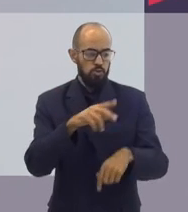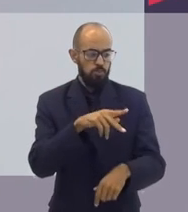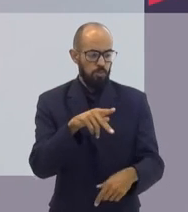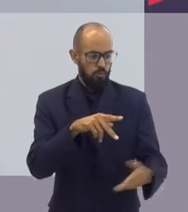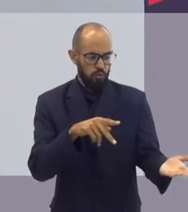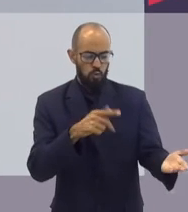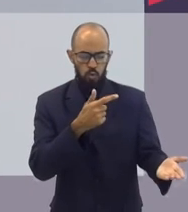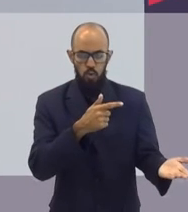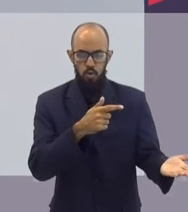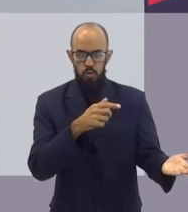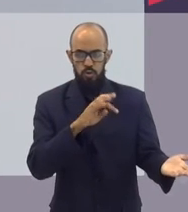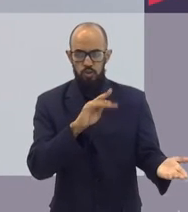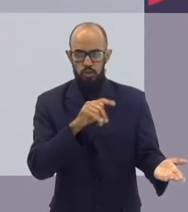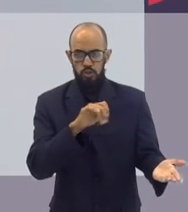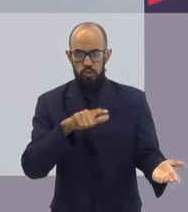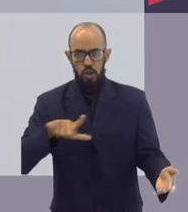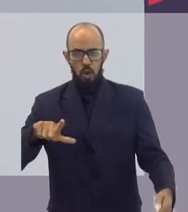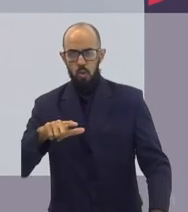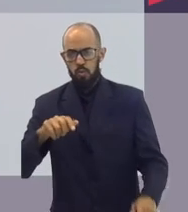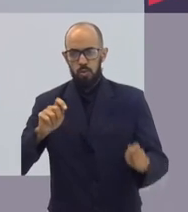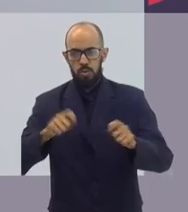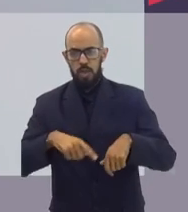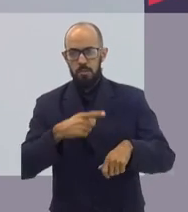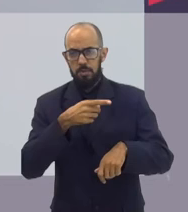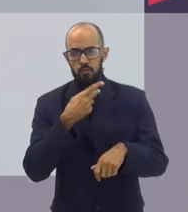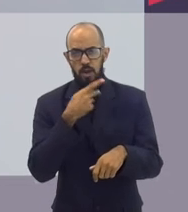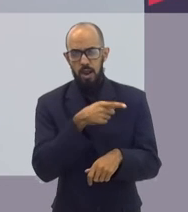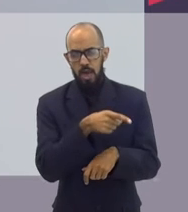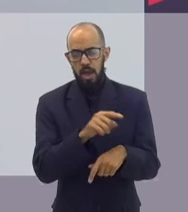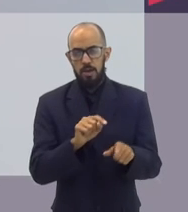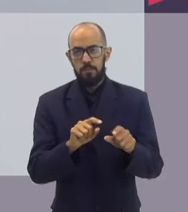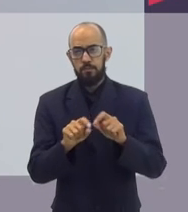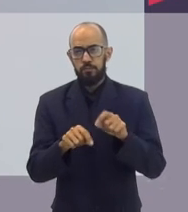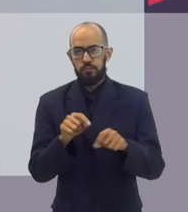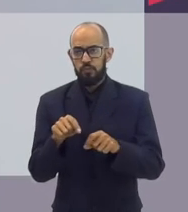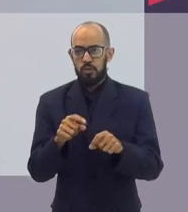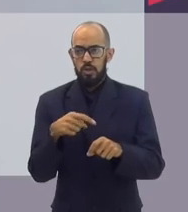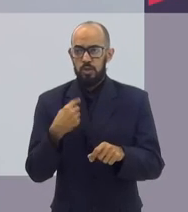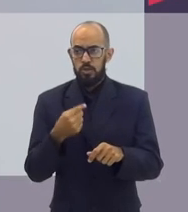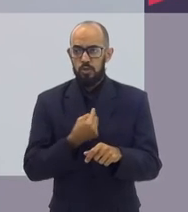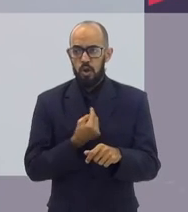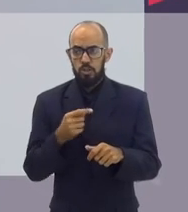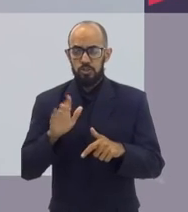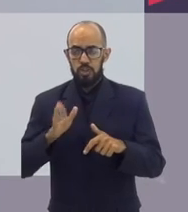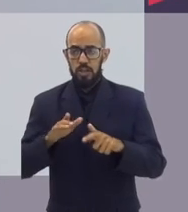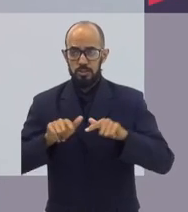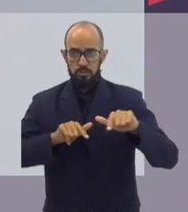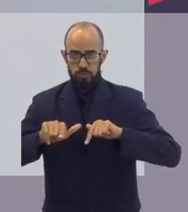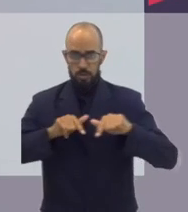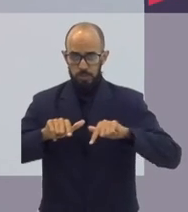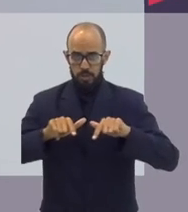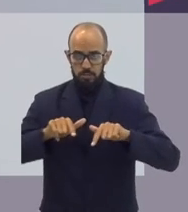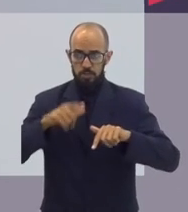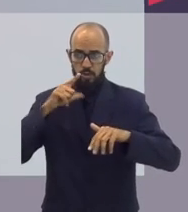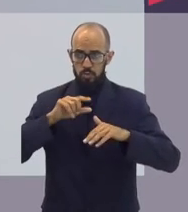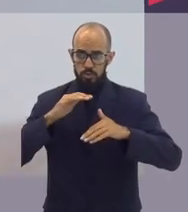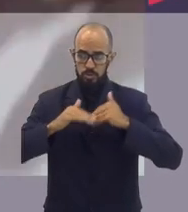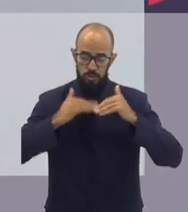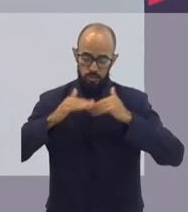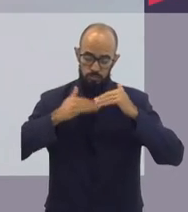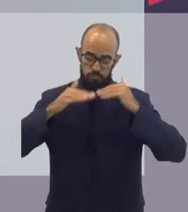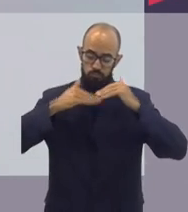Xexé poderia talvez falar, né, das perspectivas, que na realidade a gente já está trabalhando, né, para